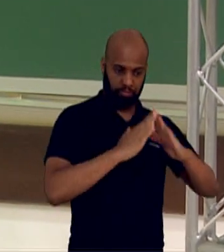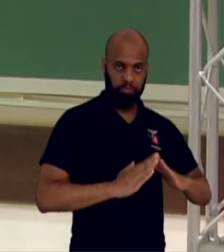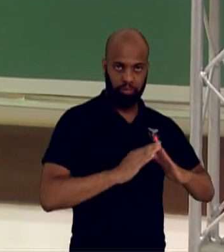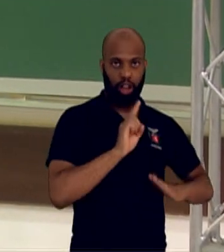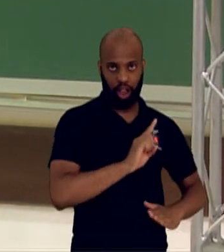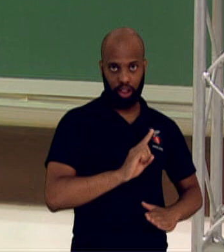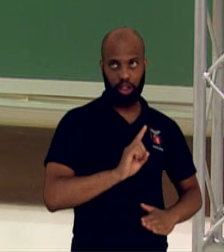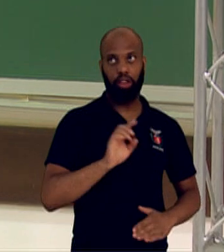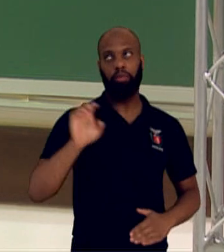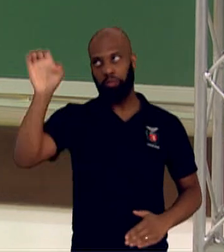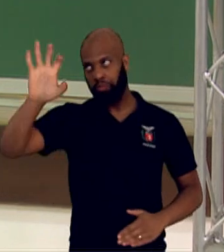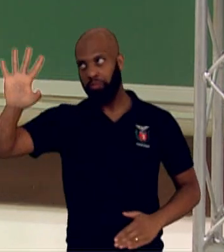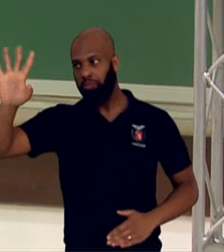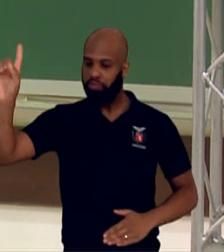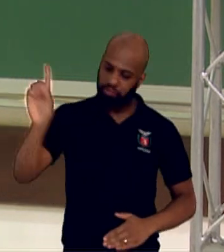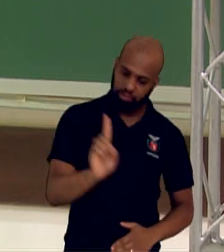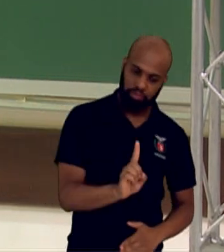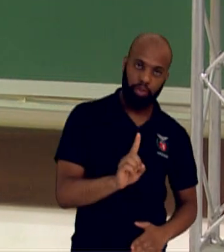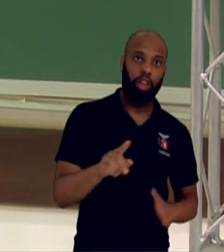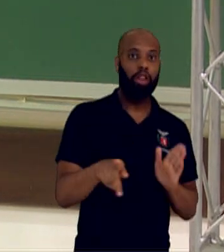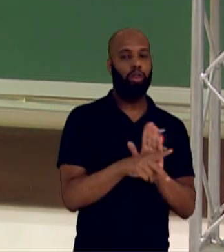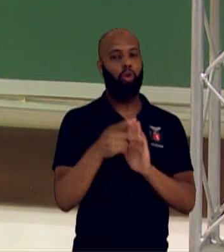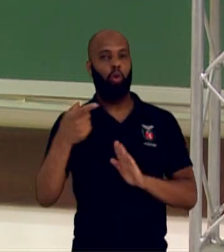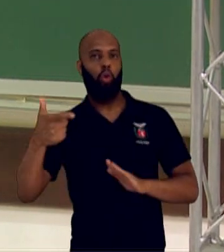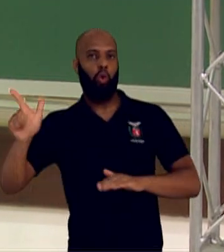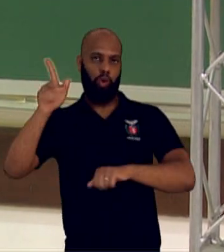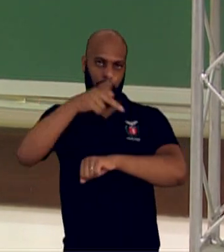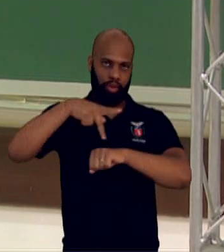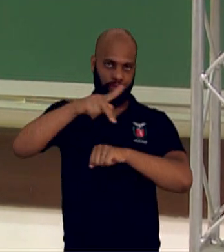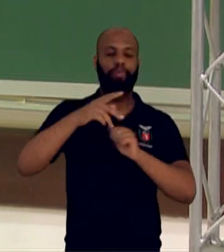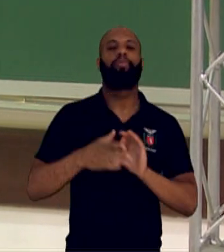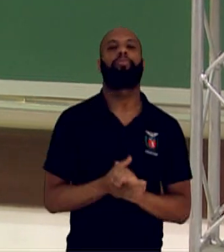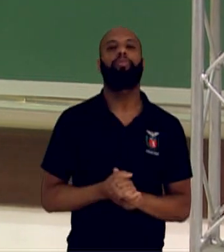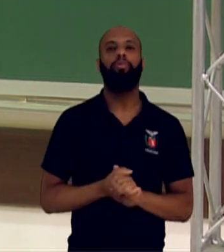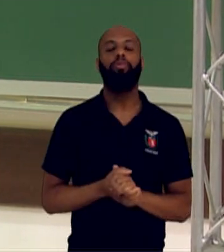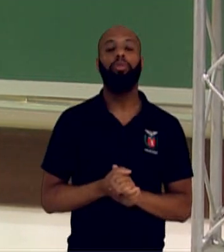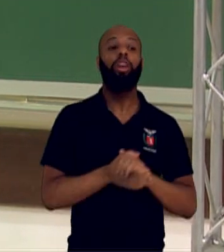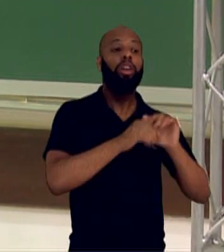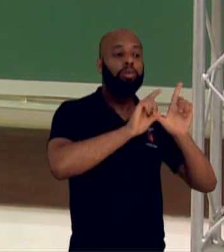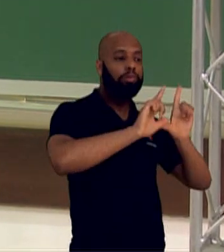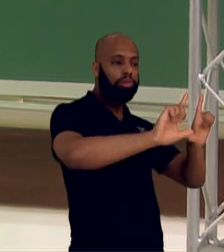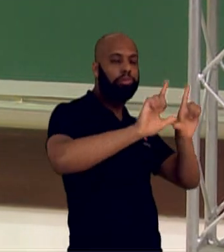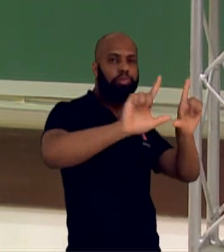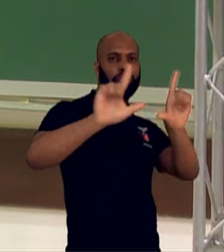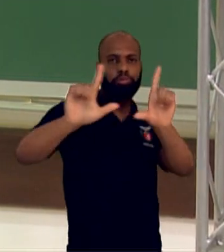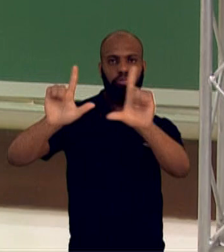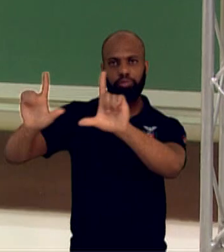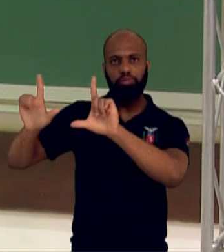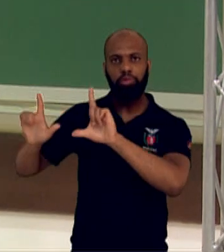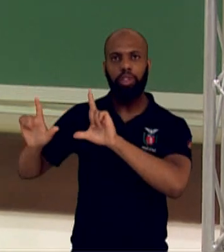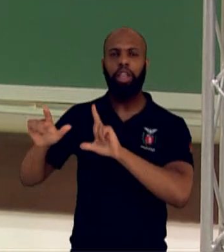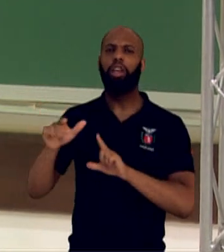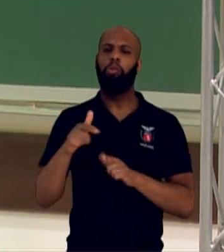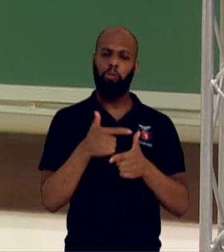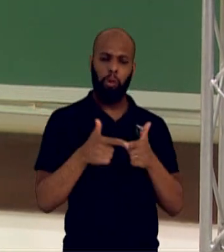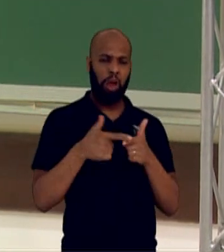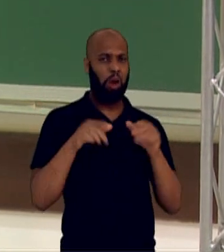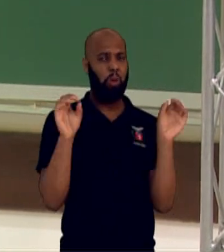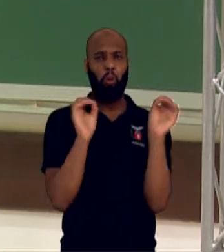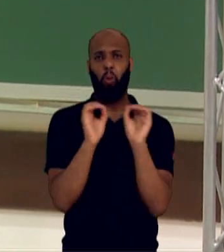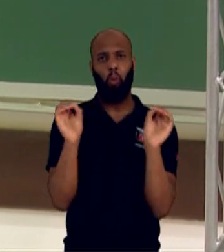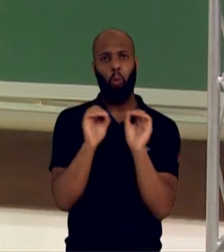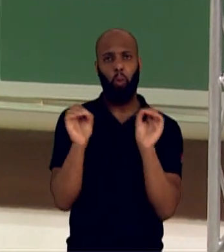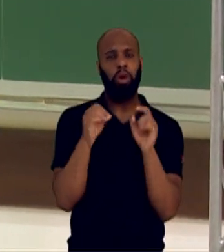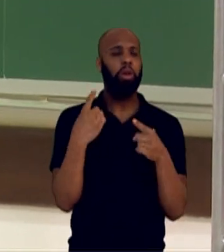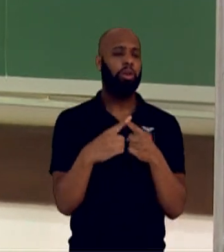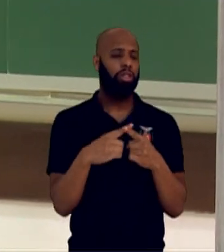Então, ele era considerado um artista estrangeiro. Na sua exposição, ele não teve muito problema. Por quê?